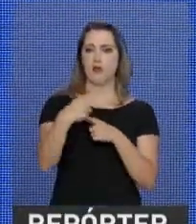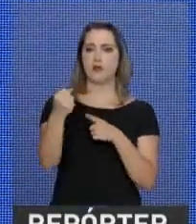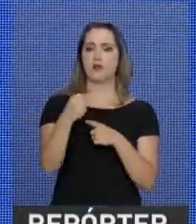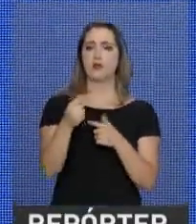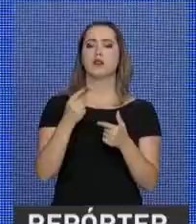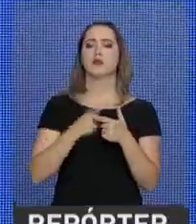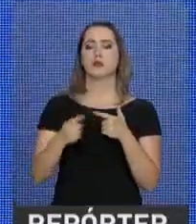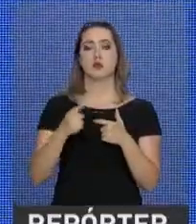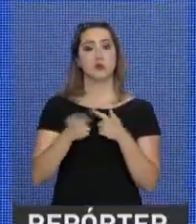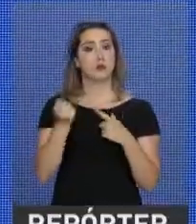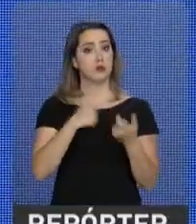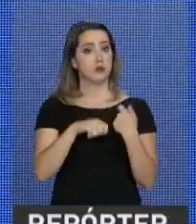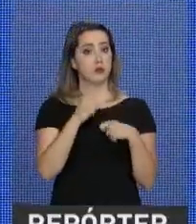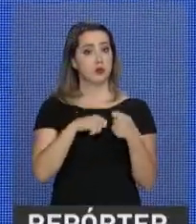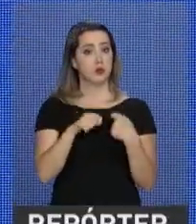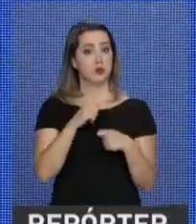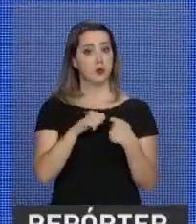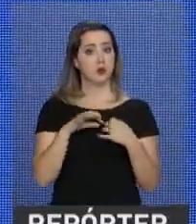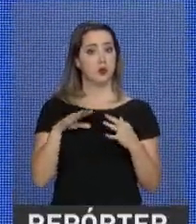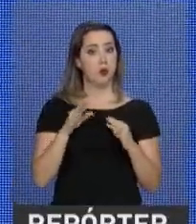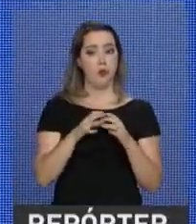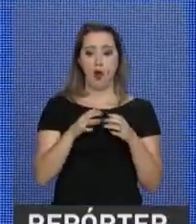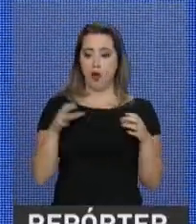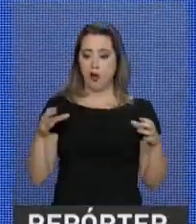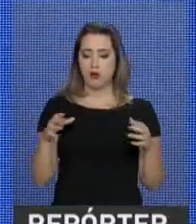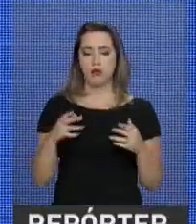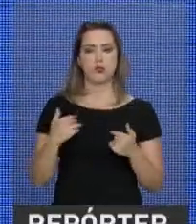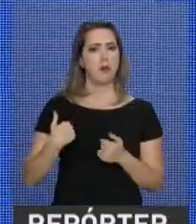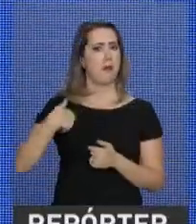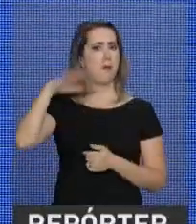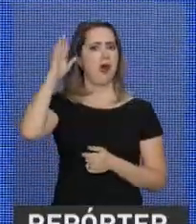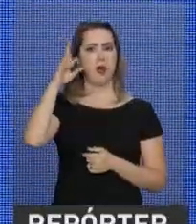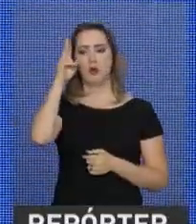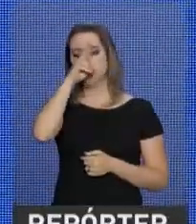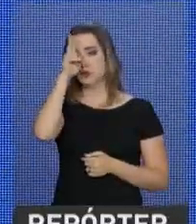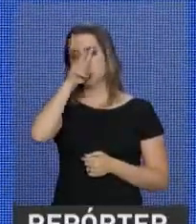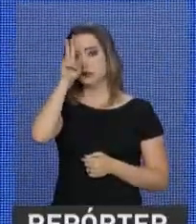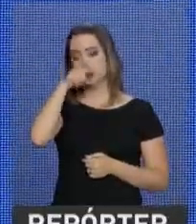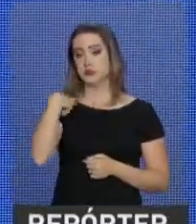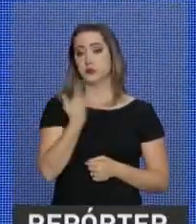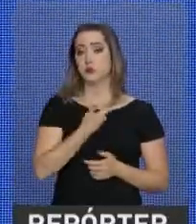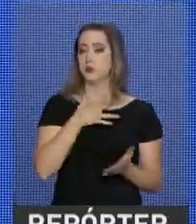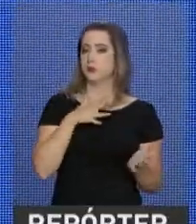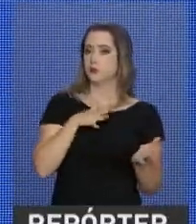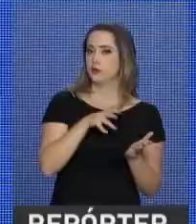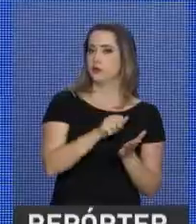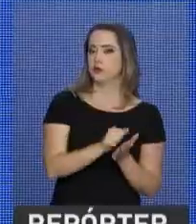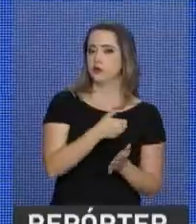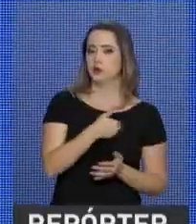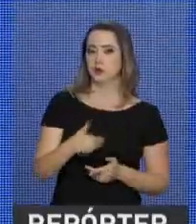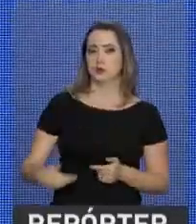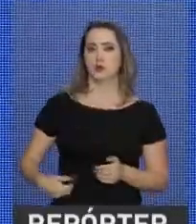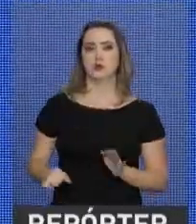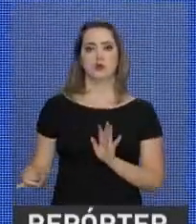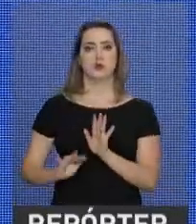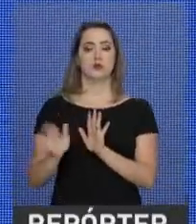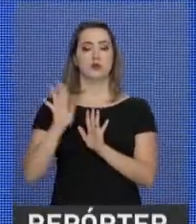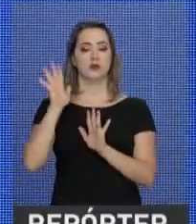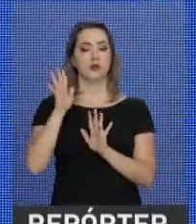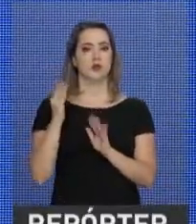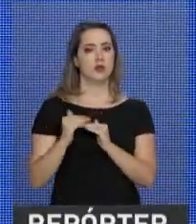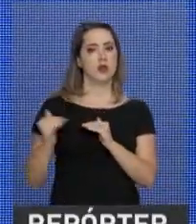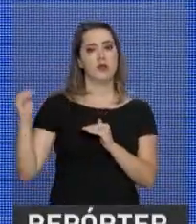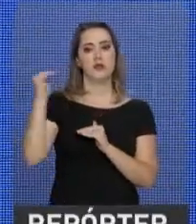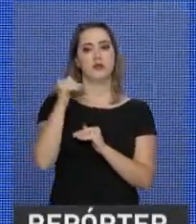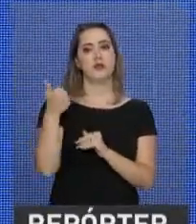maior recessão da sua história. Por assumir, convenhamos, um governo com uma inflação